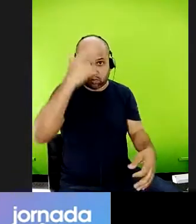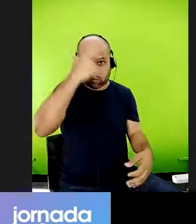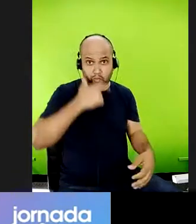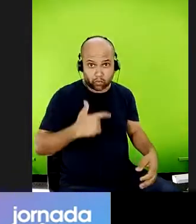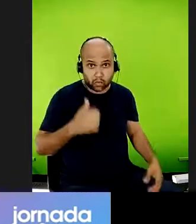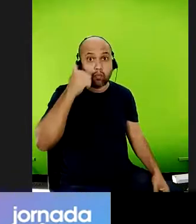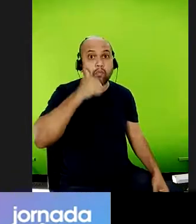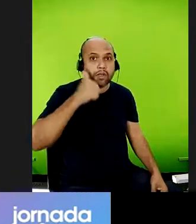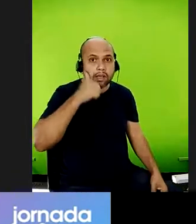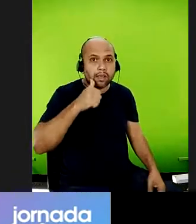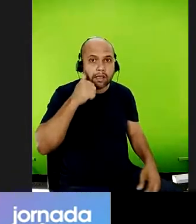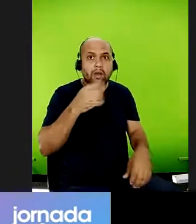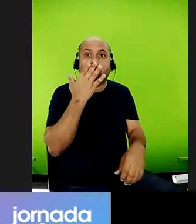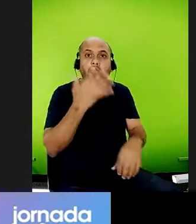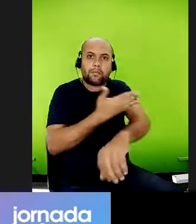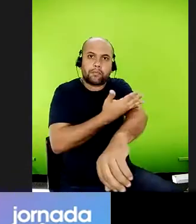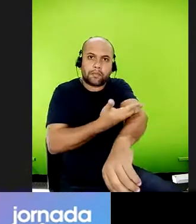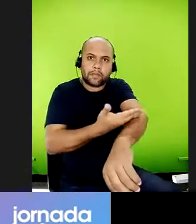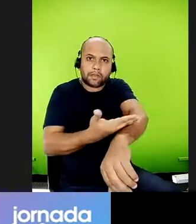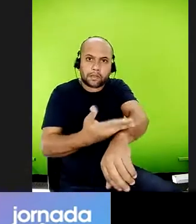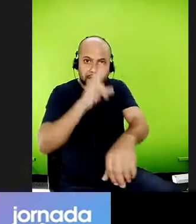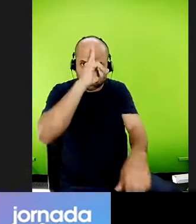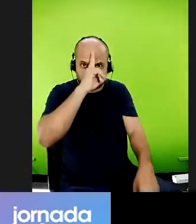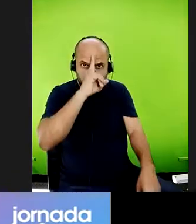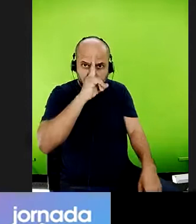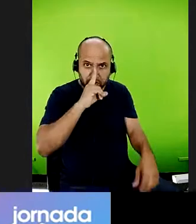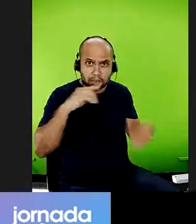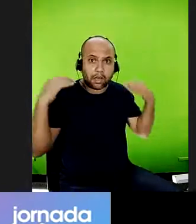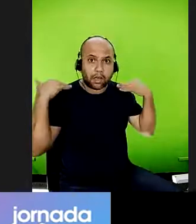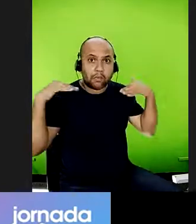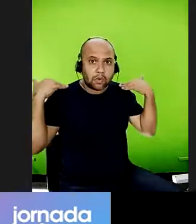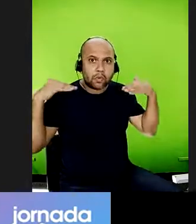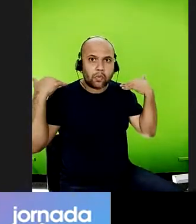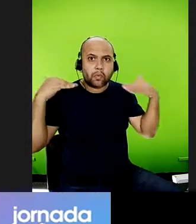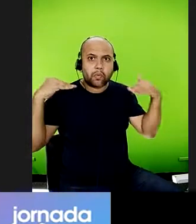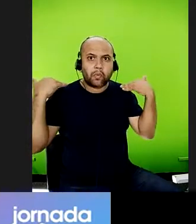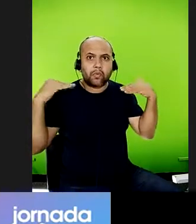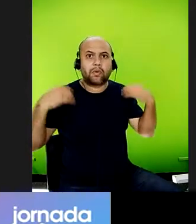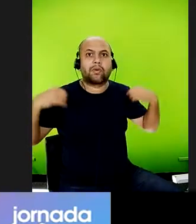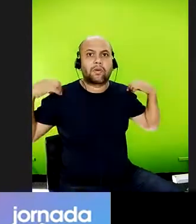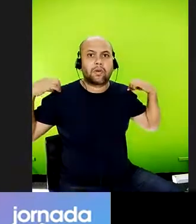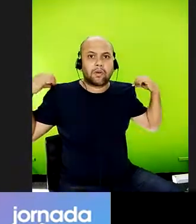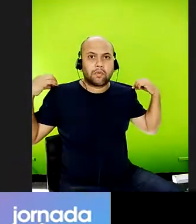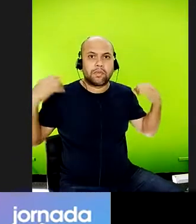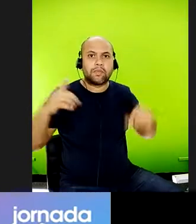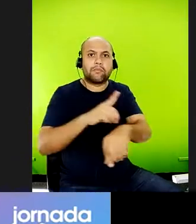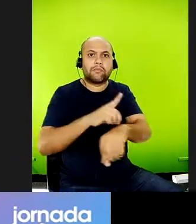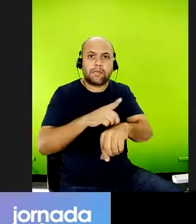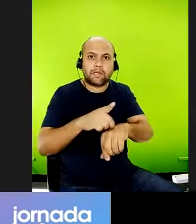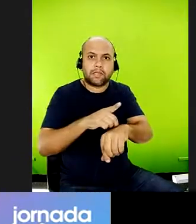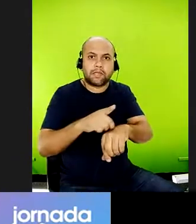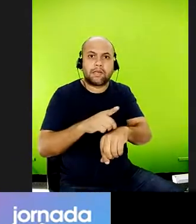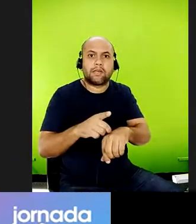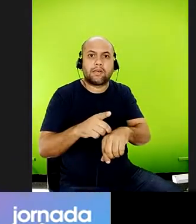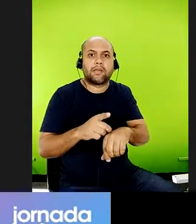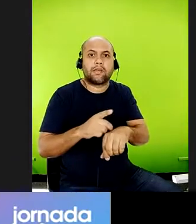branca de Estou loira tem o cabelo curto acima do ombro tô com uma blusa uma blusa preta no meu